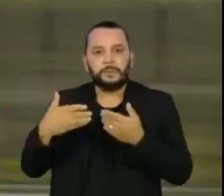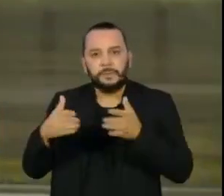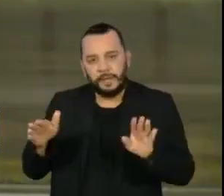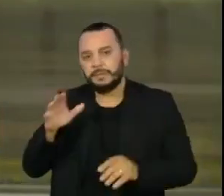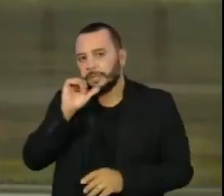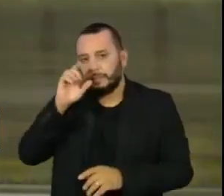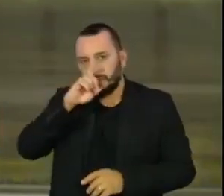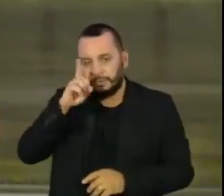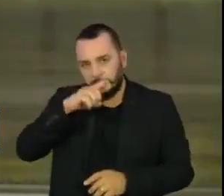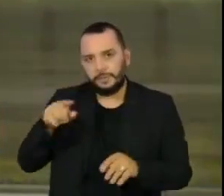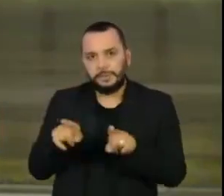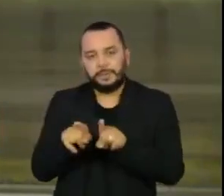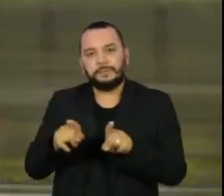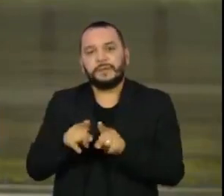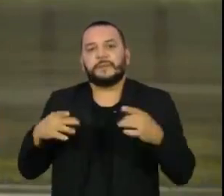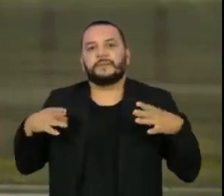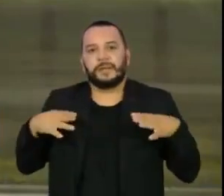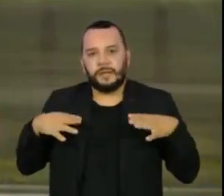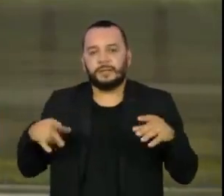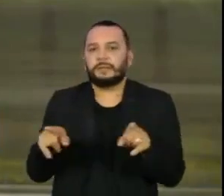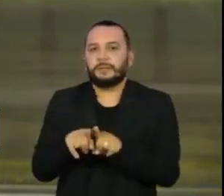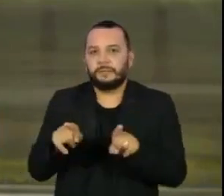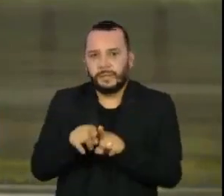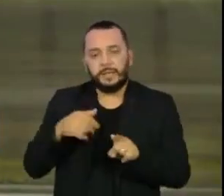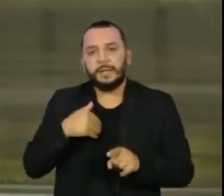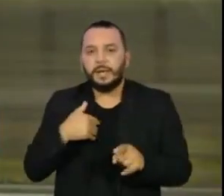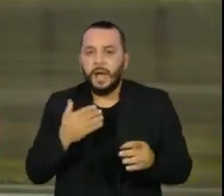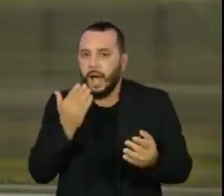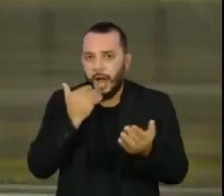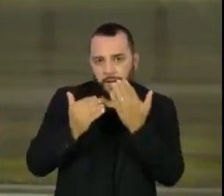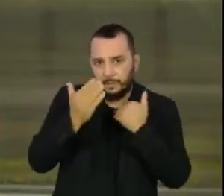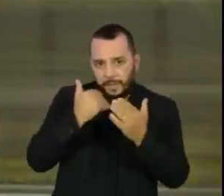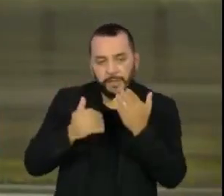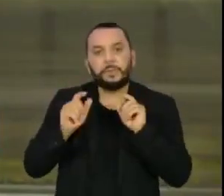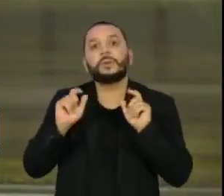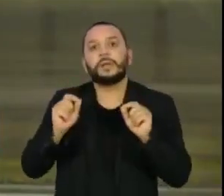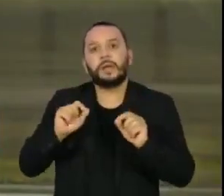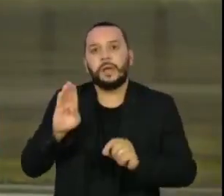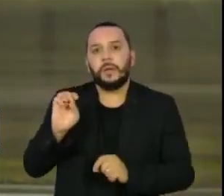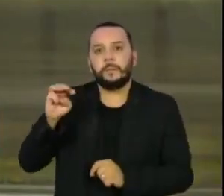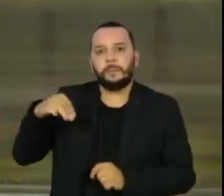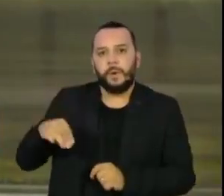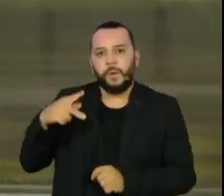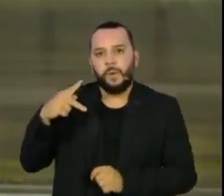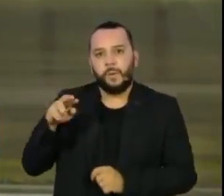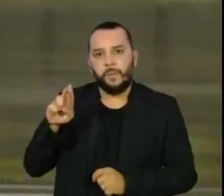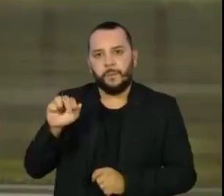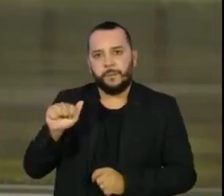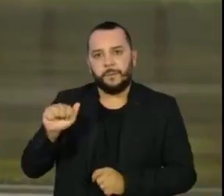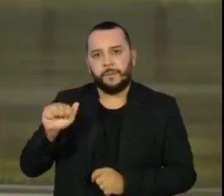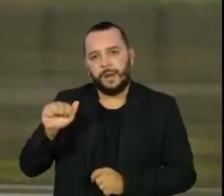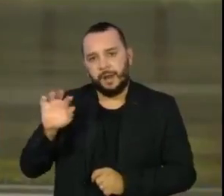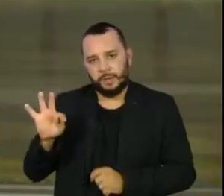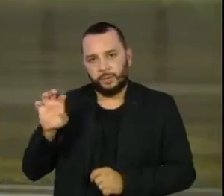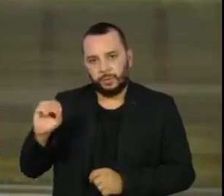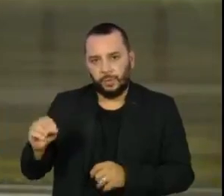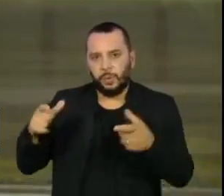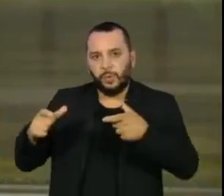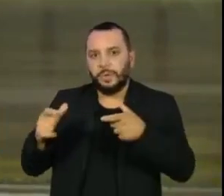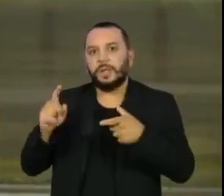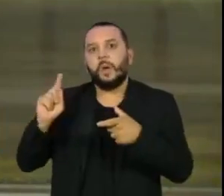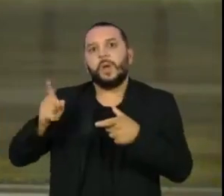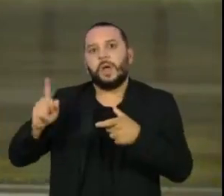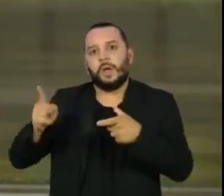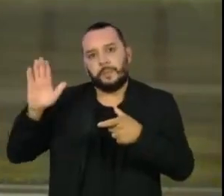também para o serviço de jantar em todas as unidades do Bom Prato em São Paulo. São Paulo tem 59 unidades do